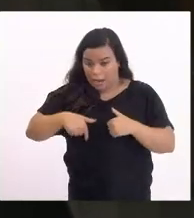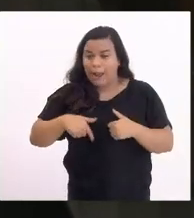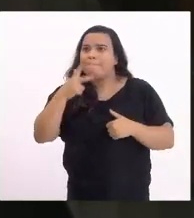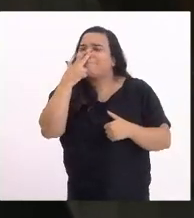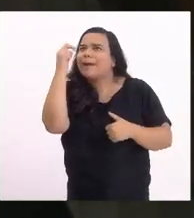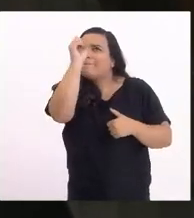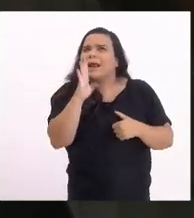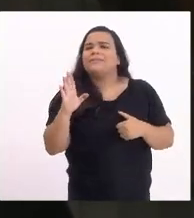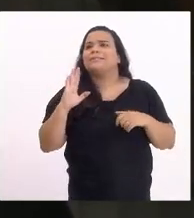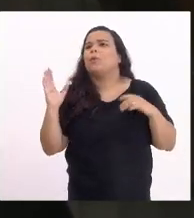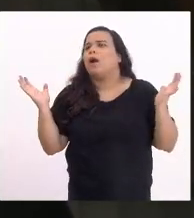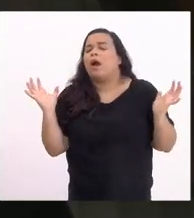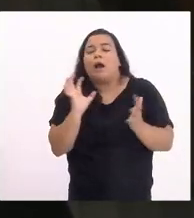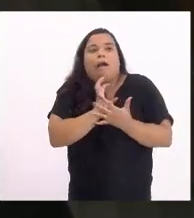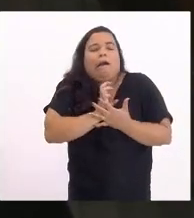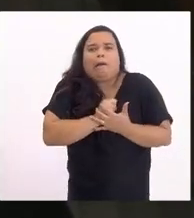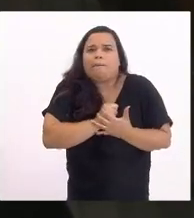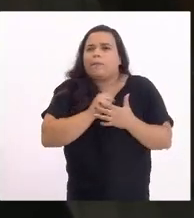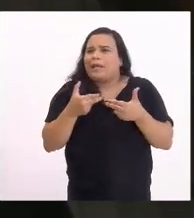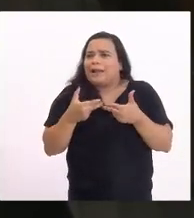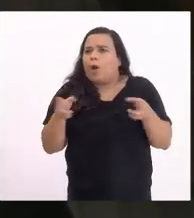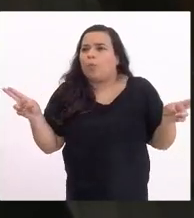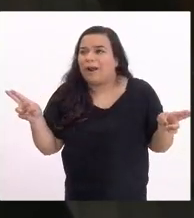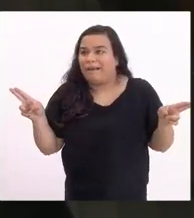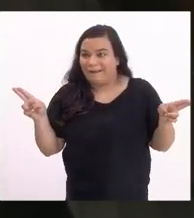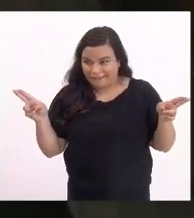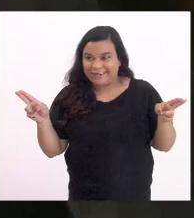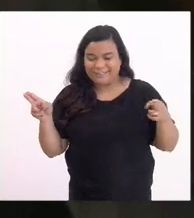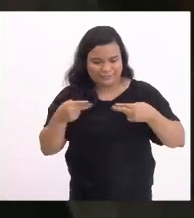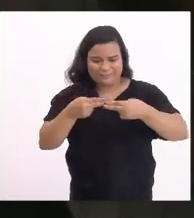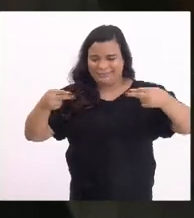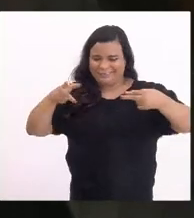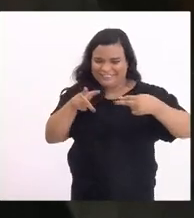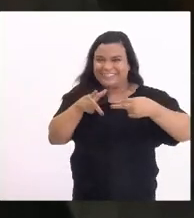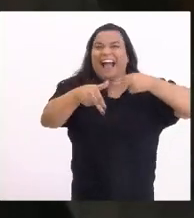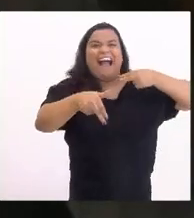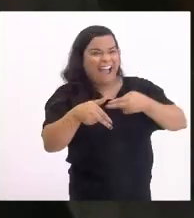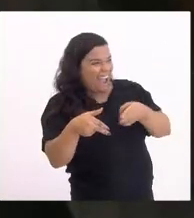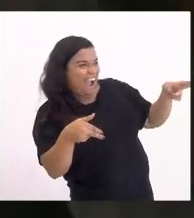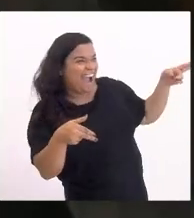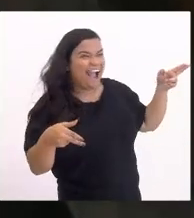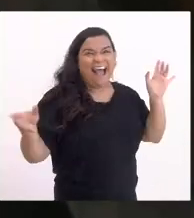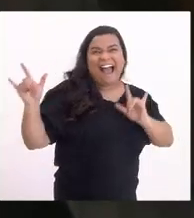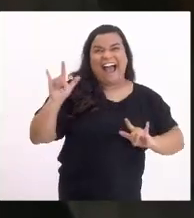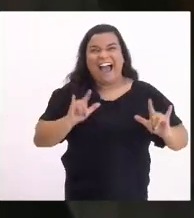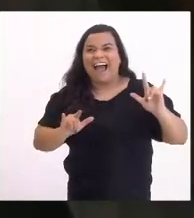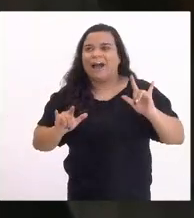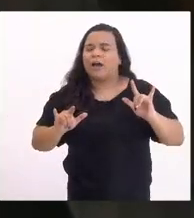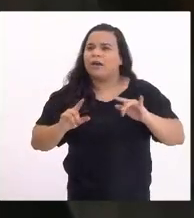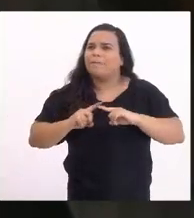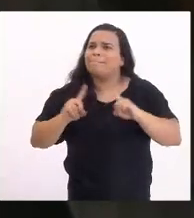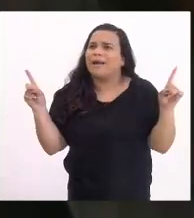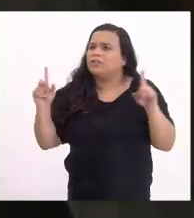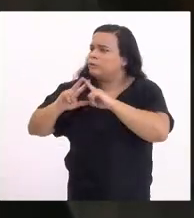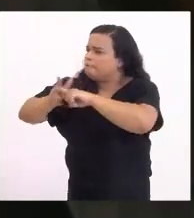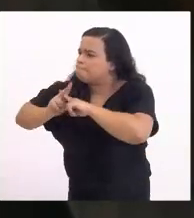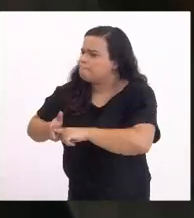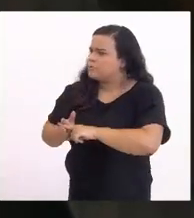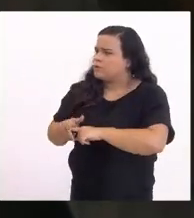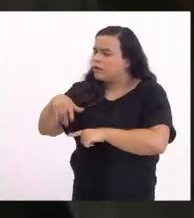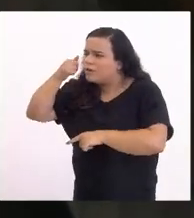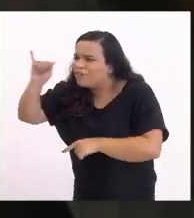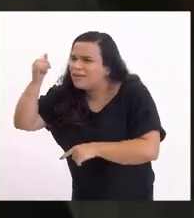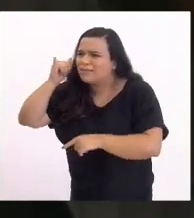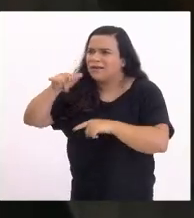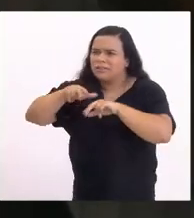adora inaugurações, adora descerrar placas, adora cortar fitas, mas tem verdadeira ojeriza pela manutenção, pela prevenção,